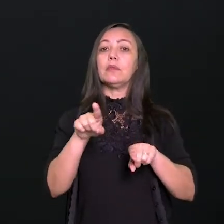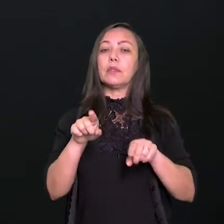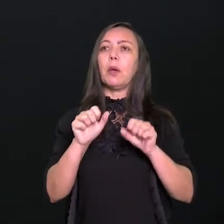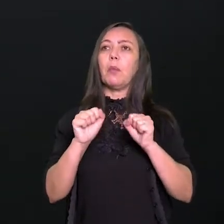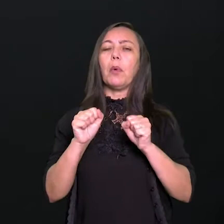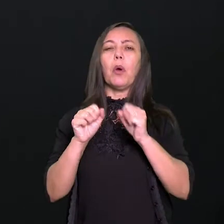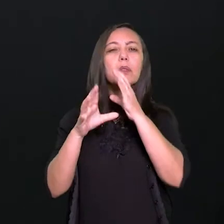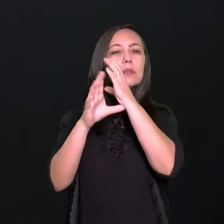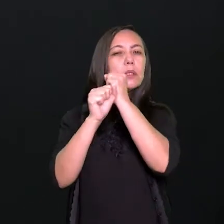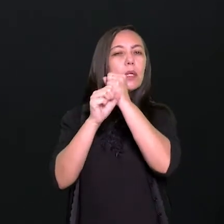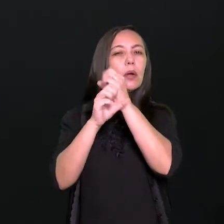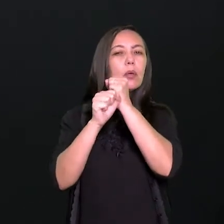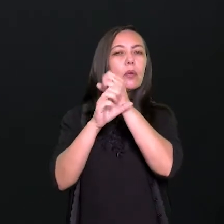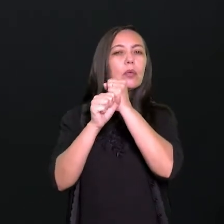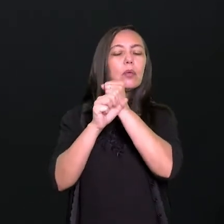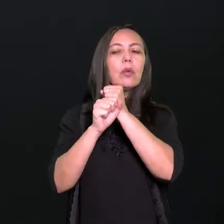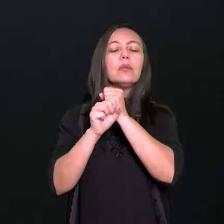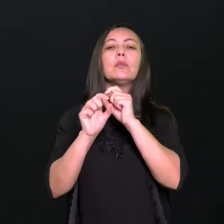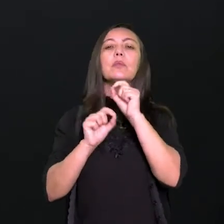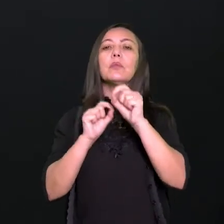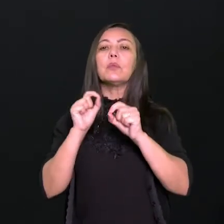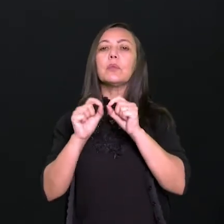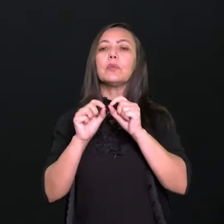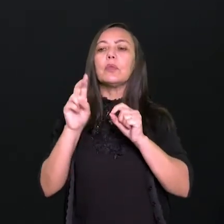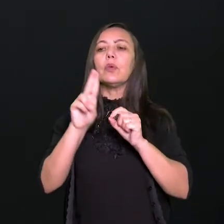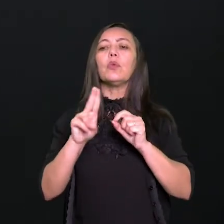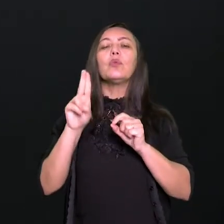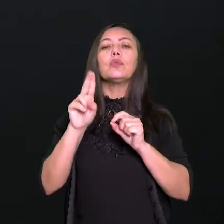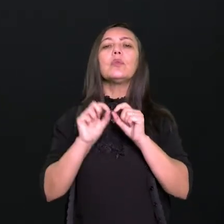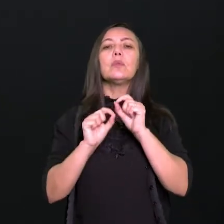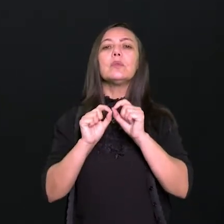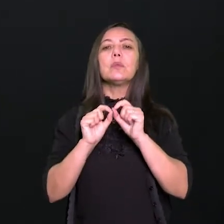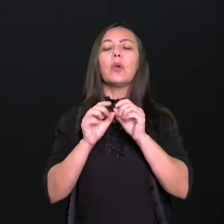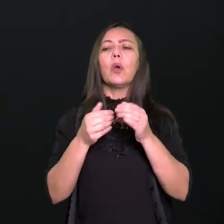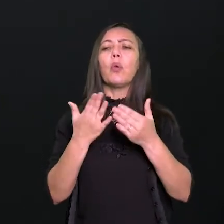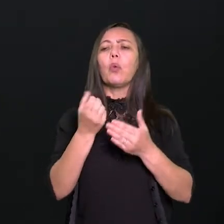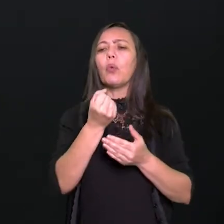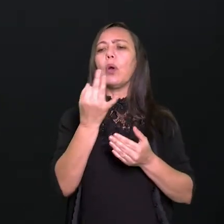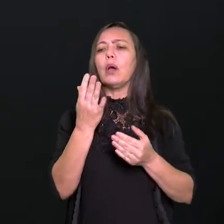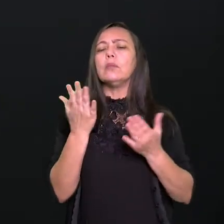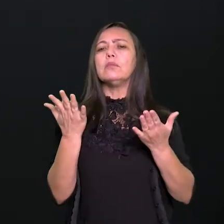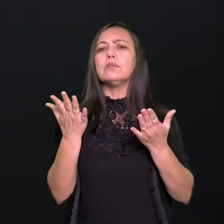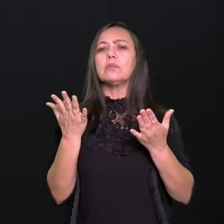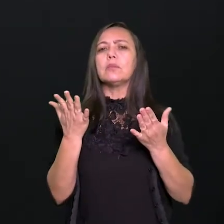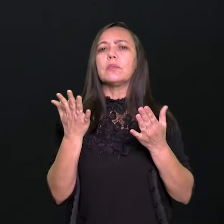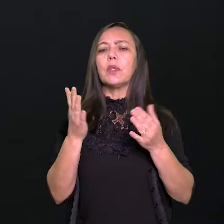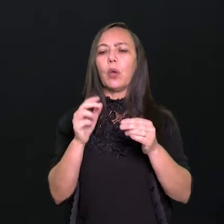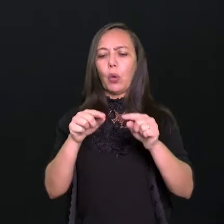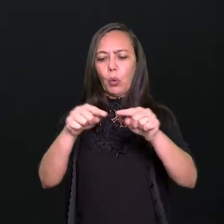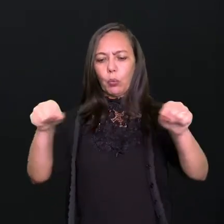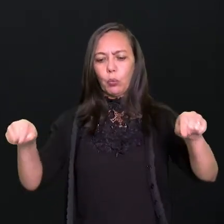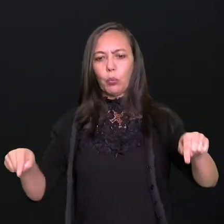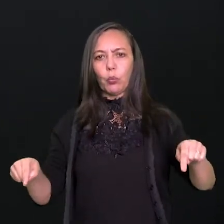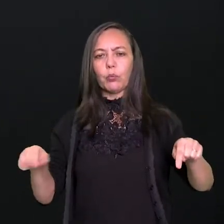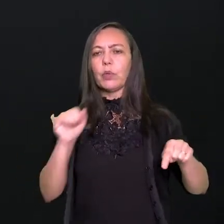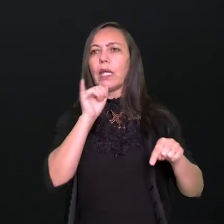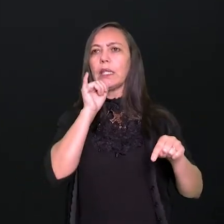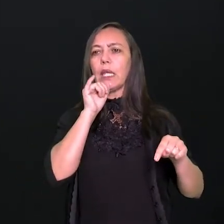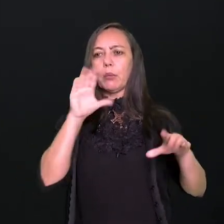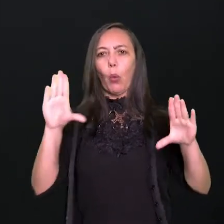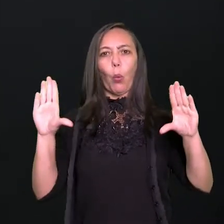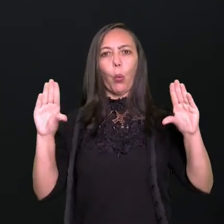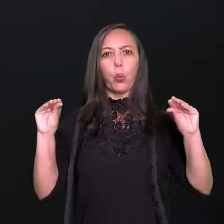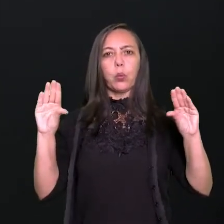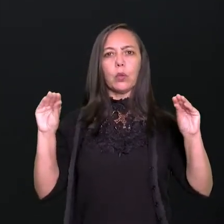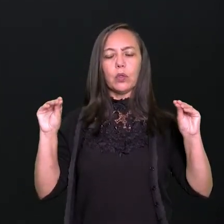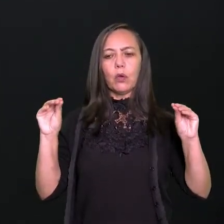você pode calcular, utilizando essas medidas, certo? Calcular quanto mede, de repente, um móvel que você queira